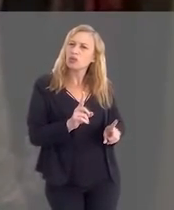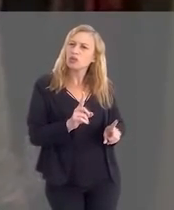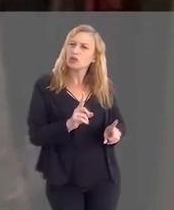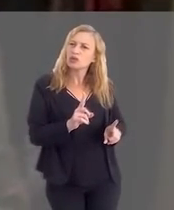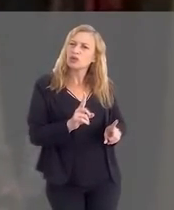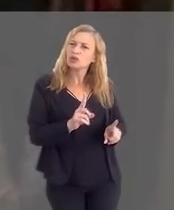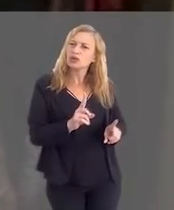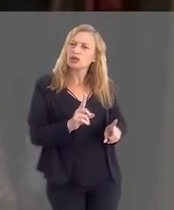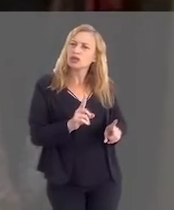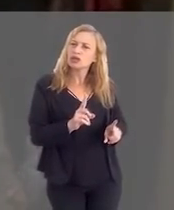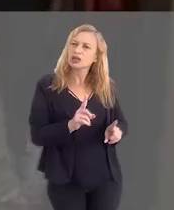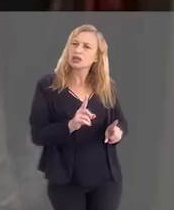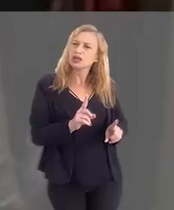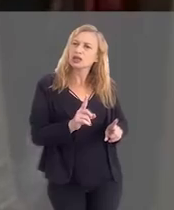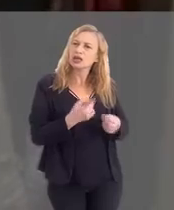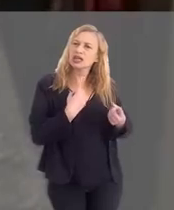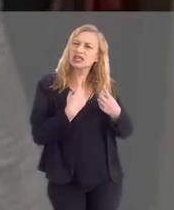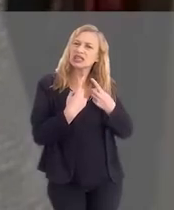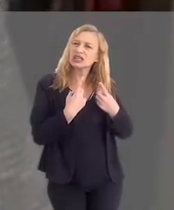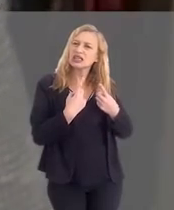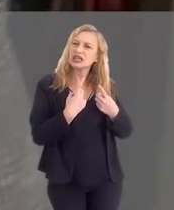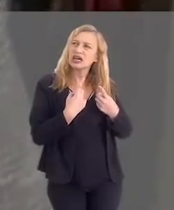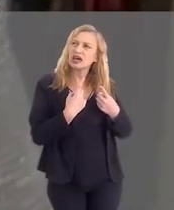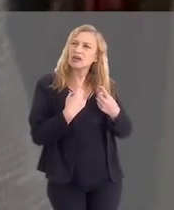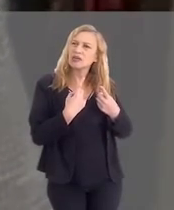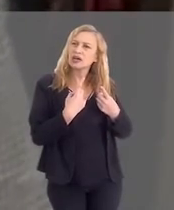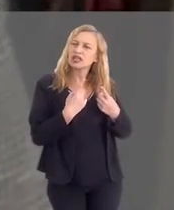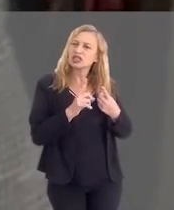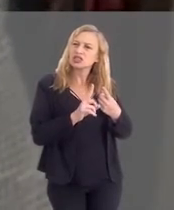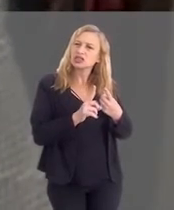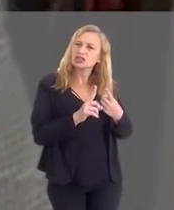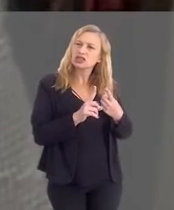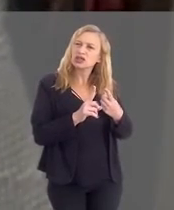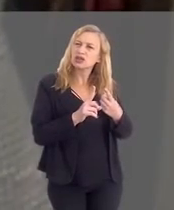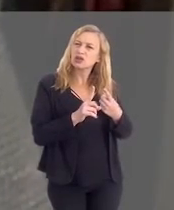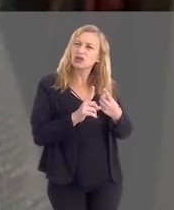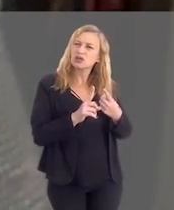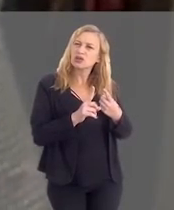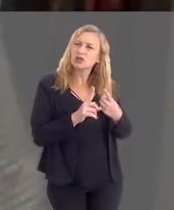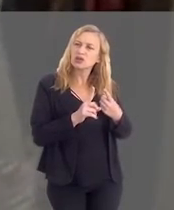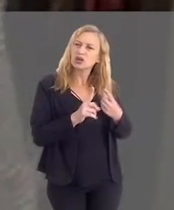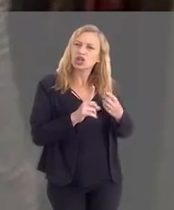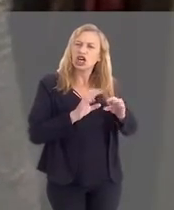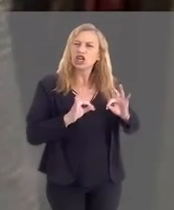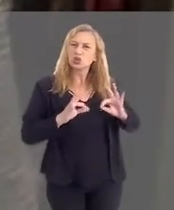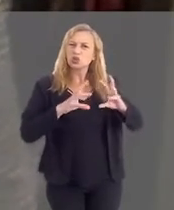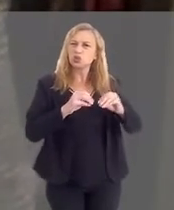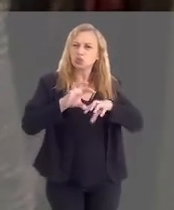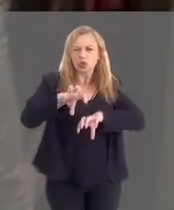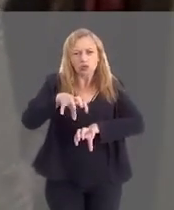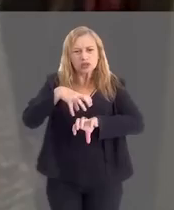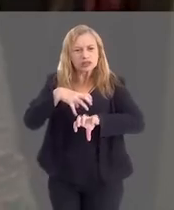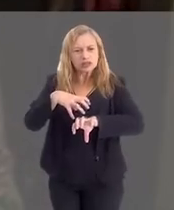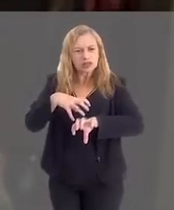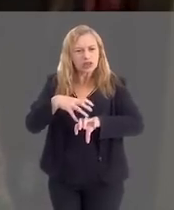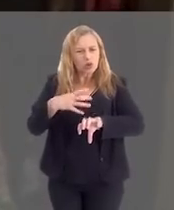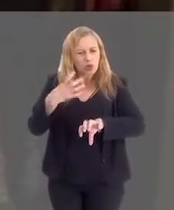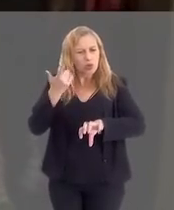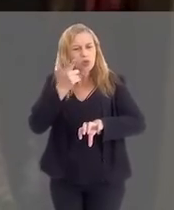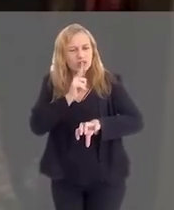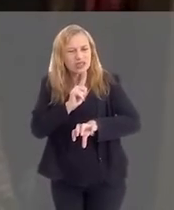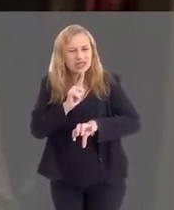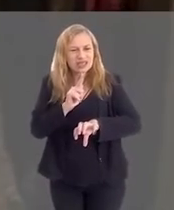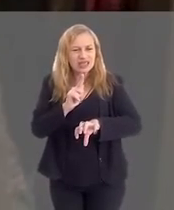é ele quem dialoga com a minha identidade em todos os momentos. Pelo contrário, nesse aspecto